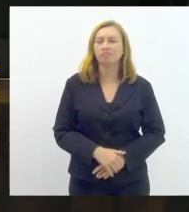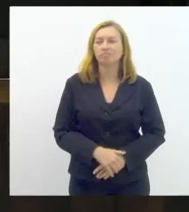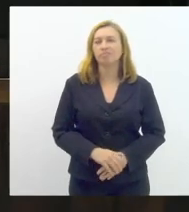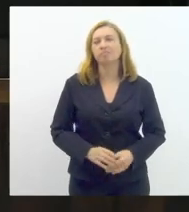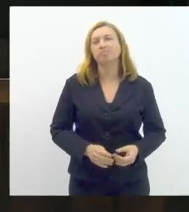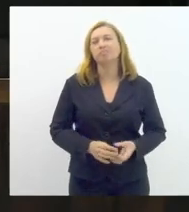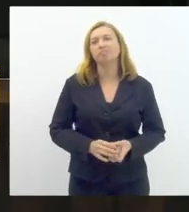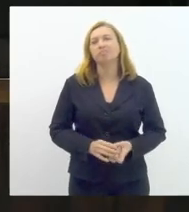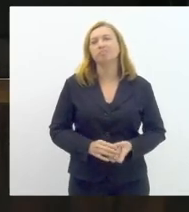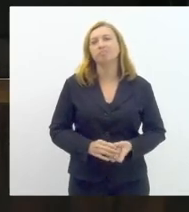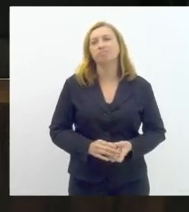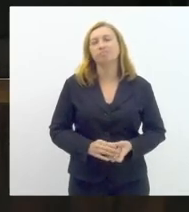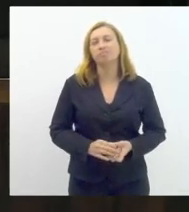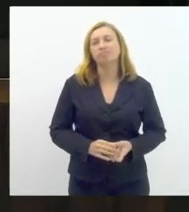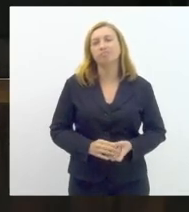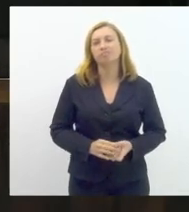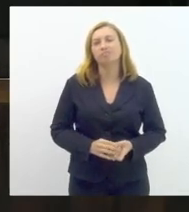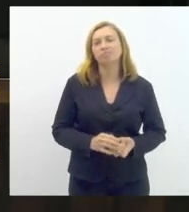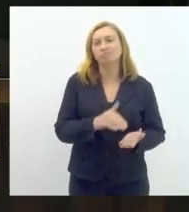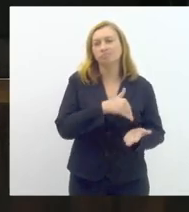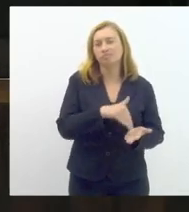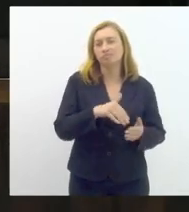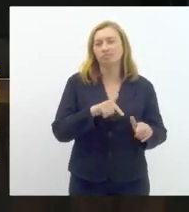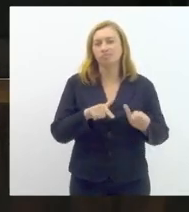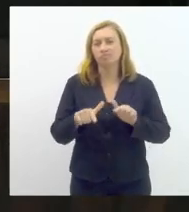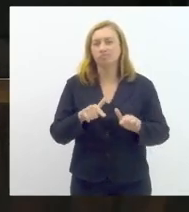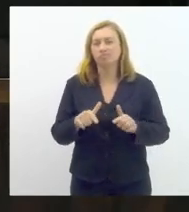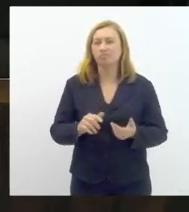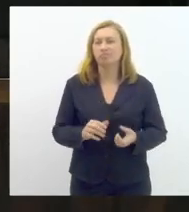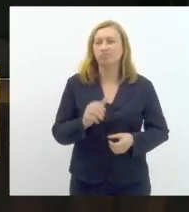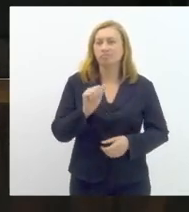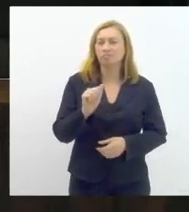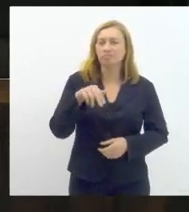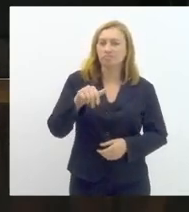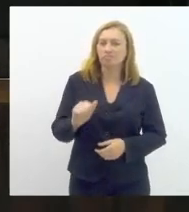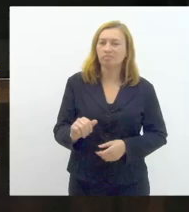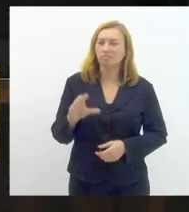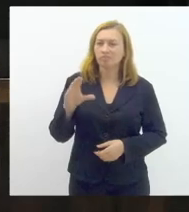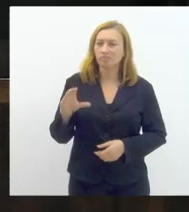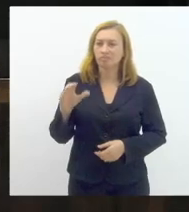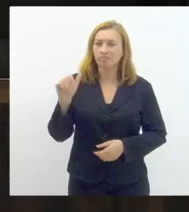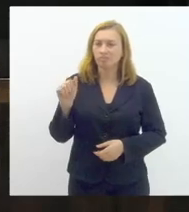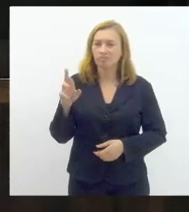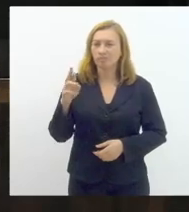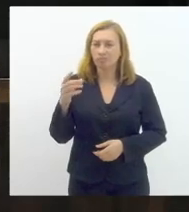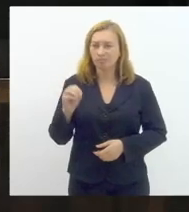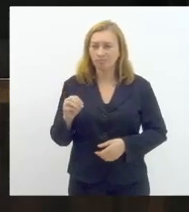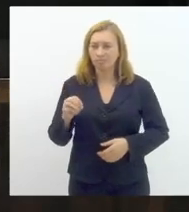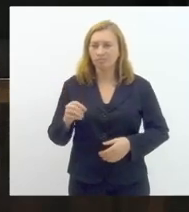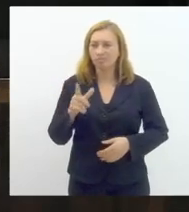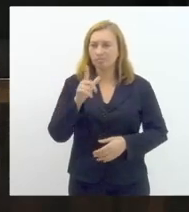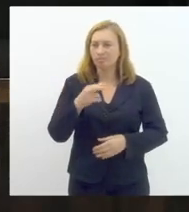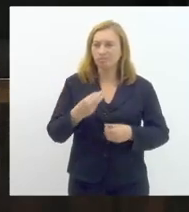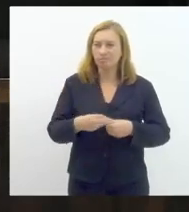para ajudar a secretariar os trabalhos, Ana Cardoso, do município Cachoeira de